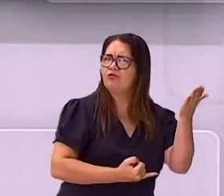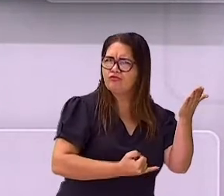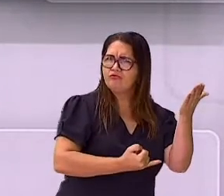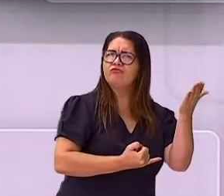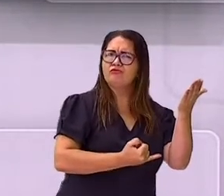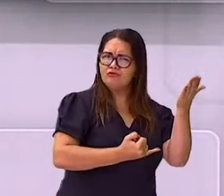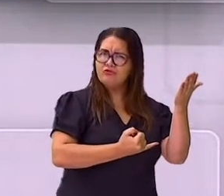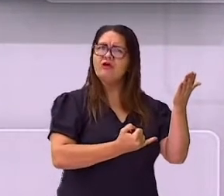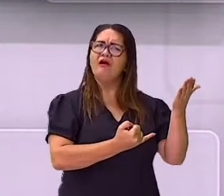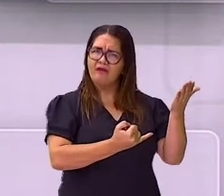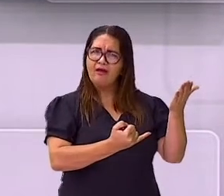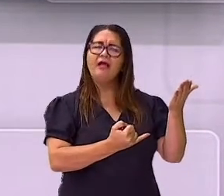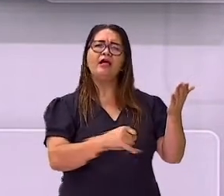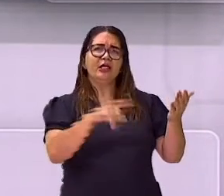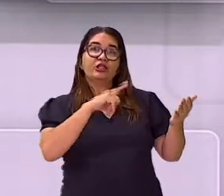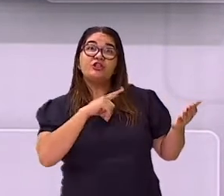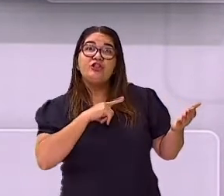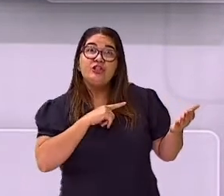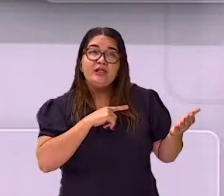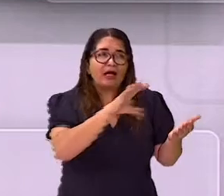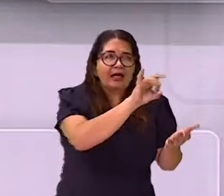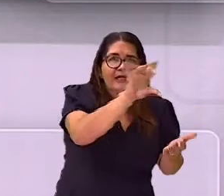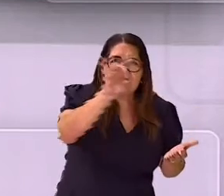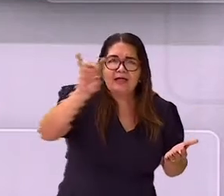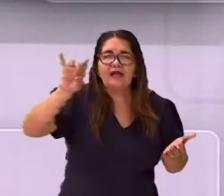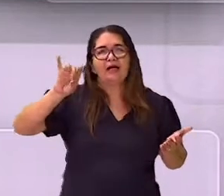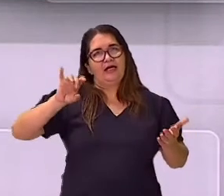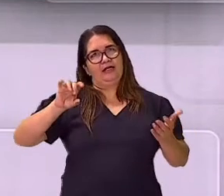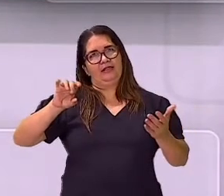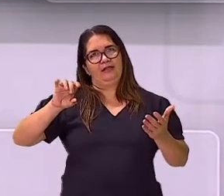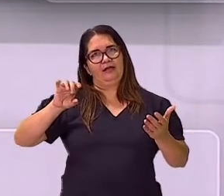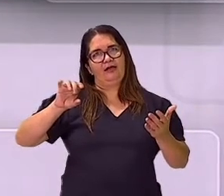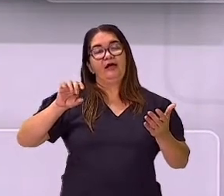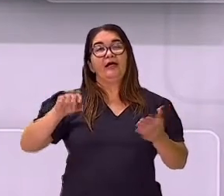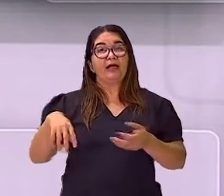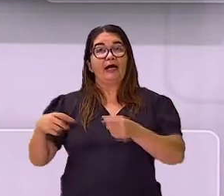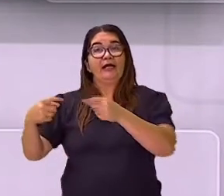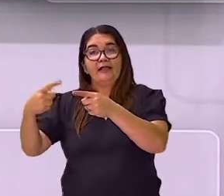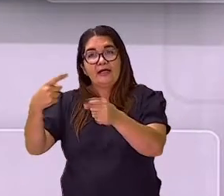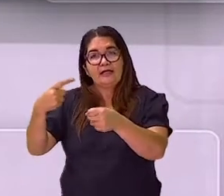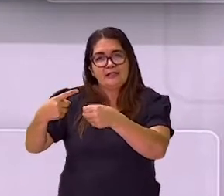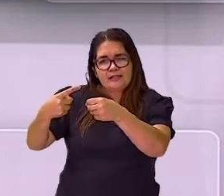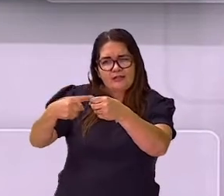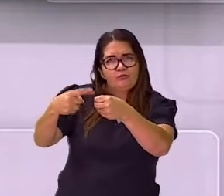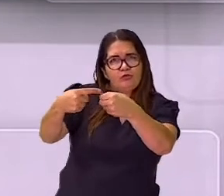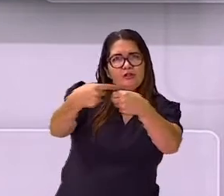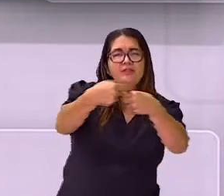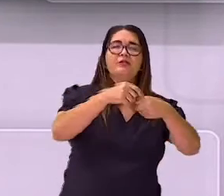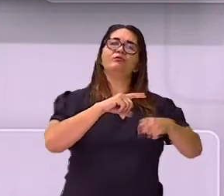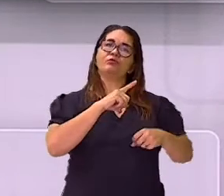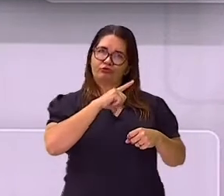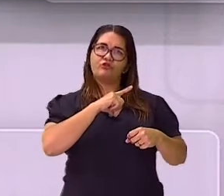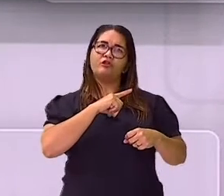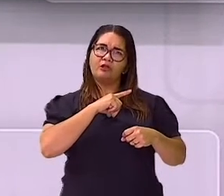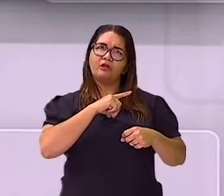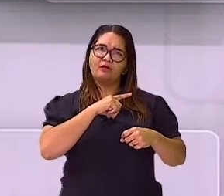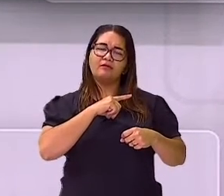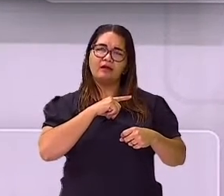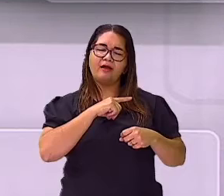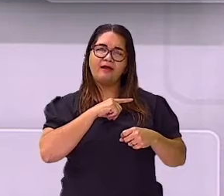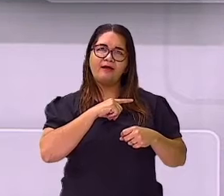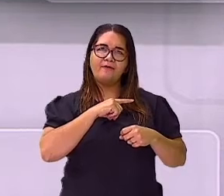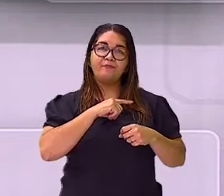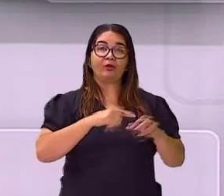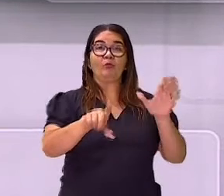cada província recolhia o seu imposto e enviava para o rei. Mas essa